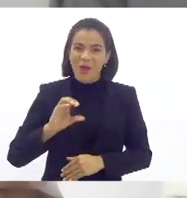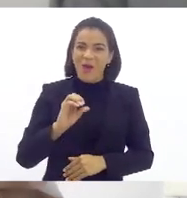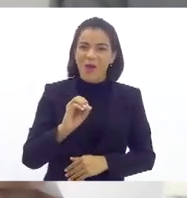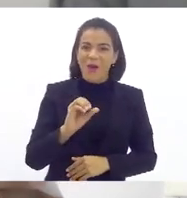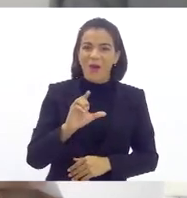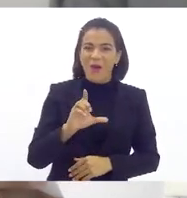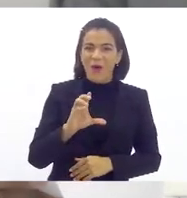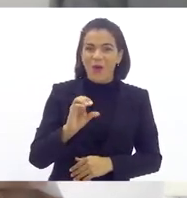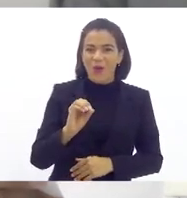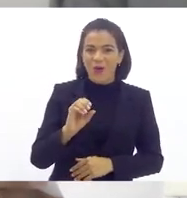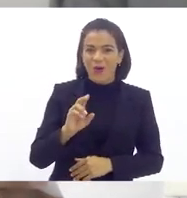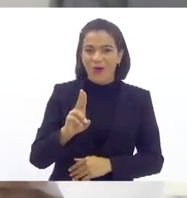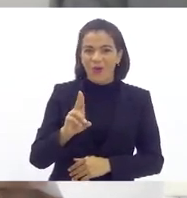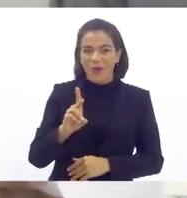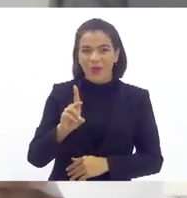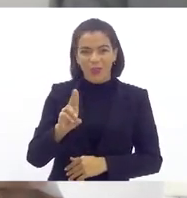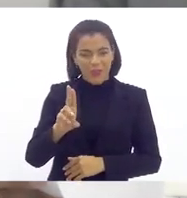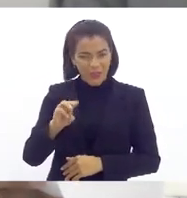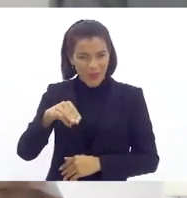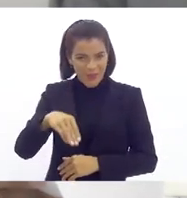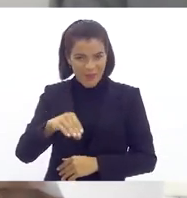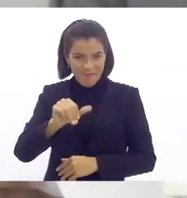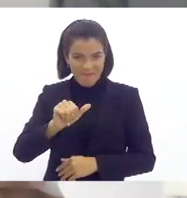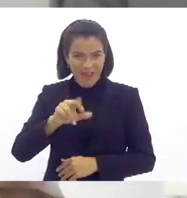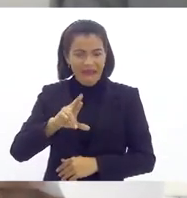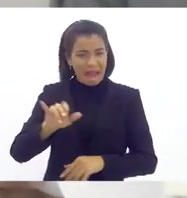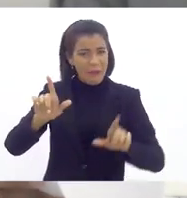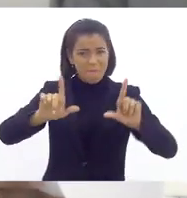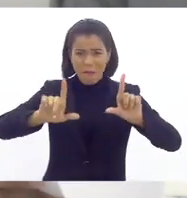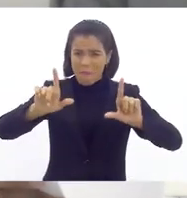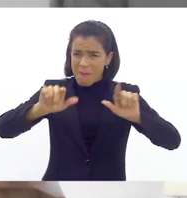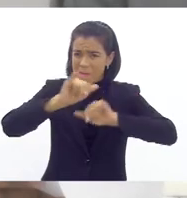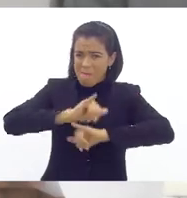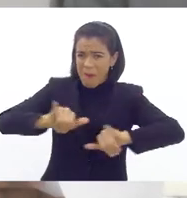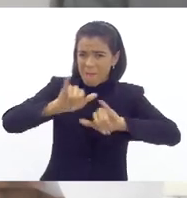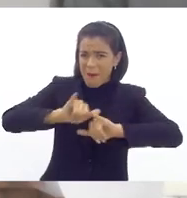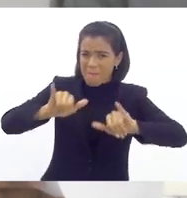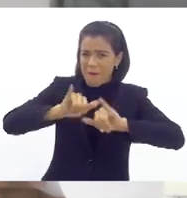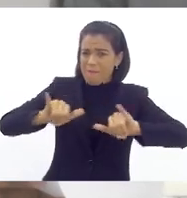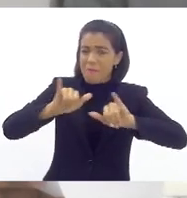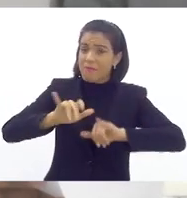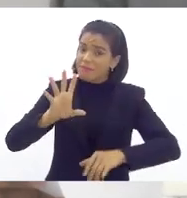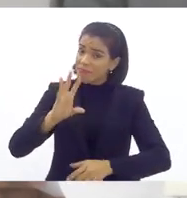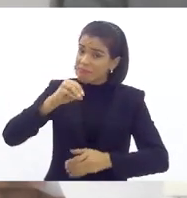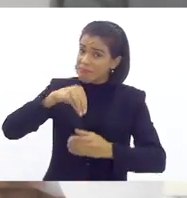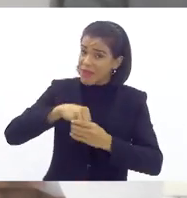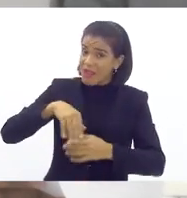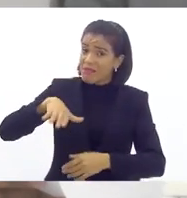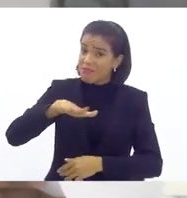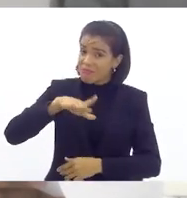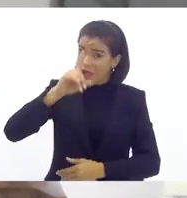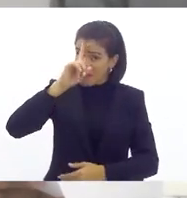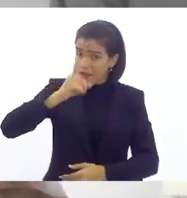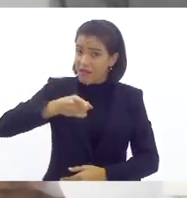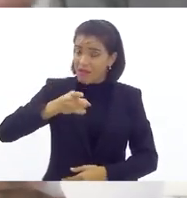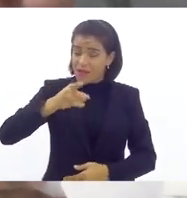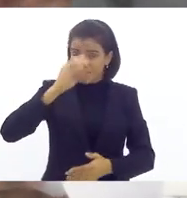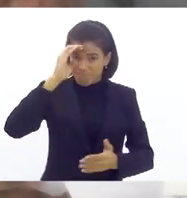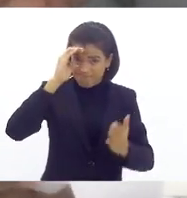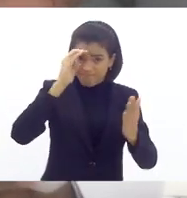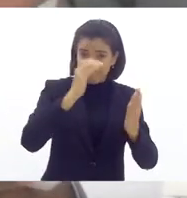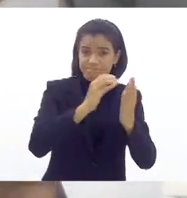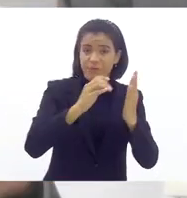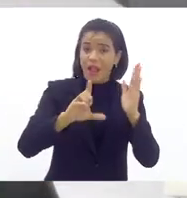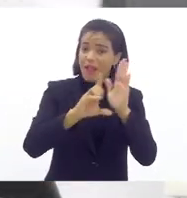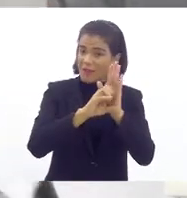e foi muito representativo, isso em todas as televisões, foi muito forte, dentro da linha do cumpra-se, da lei. Vamos